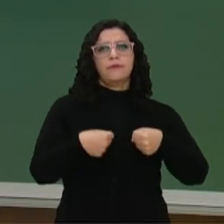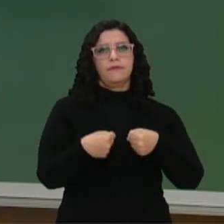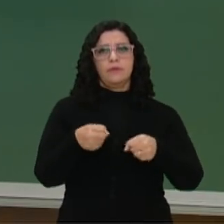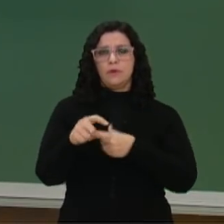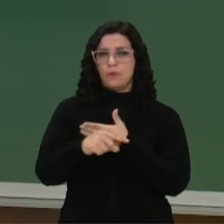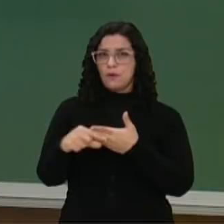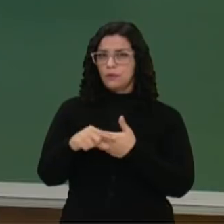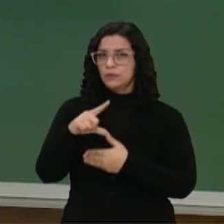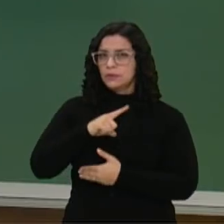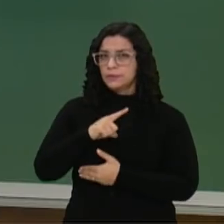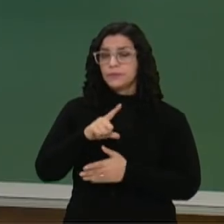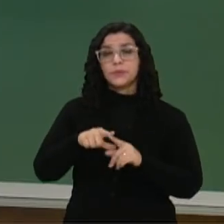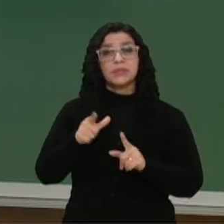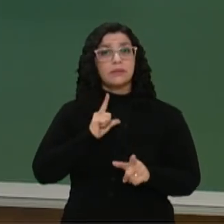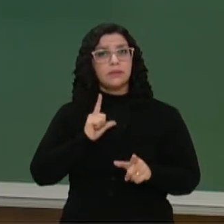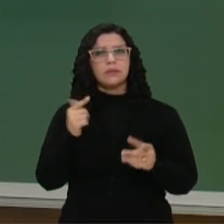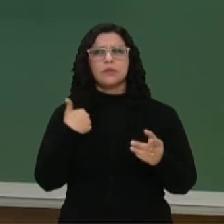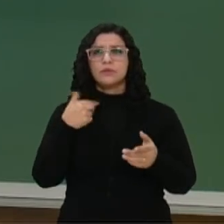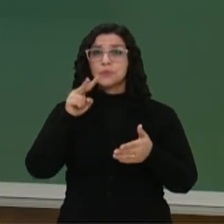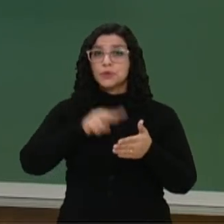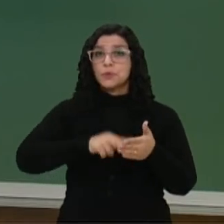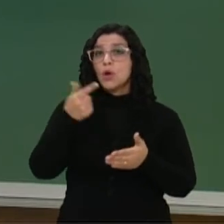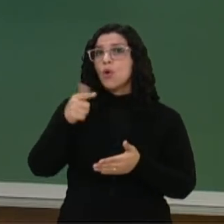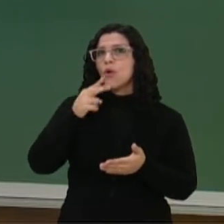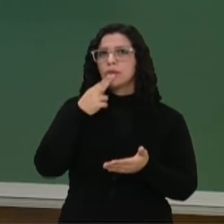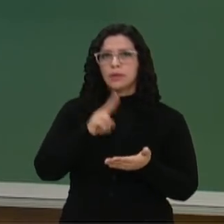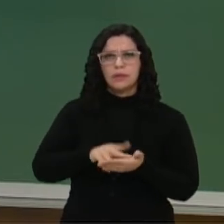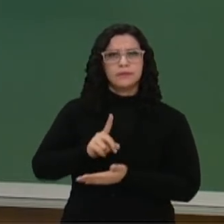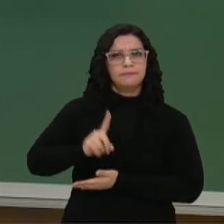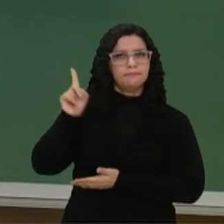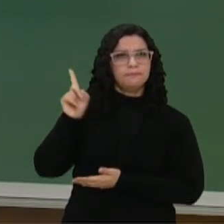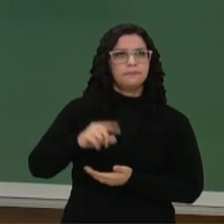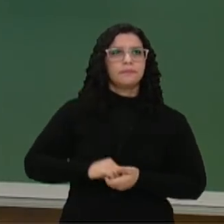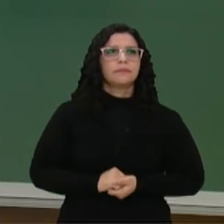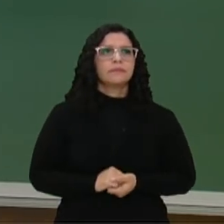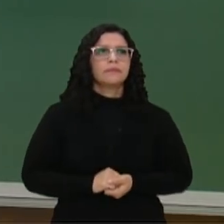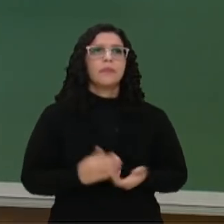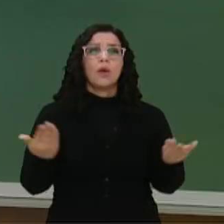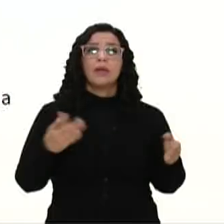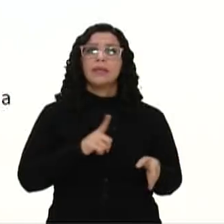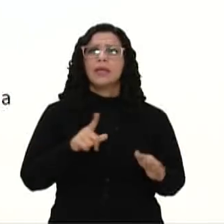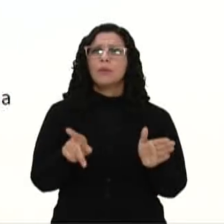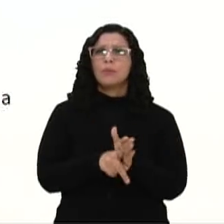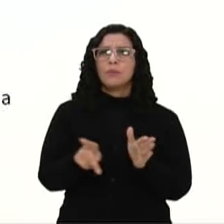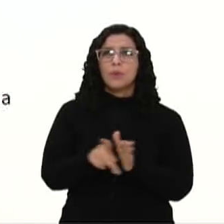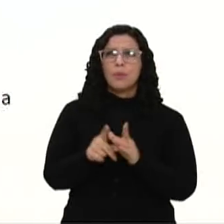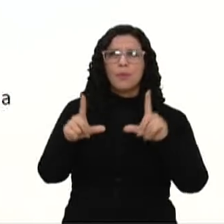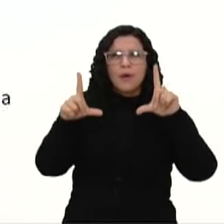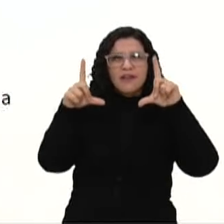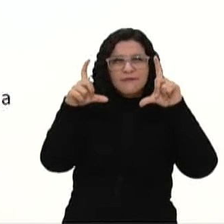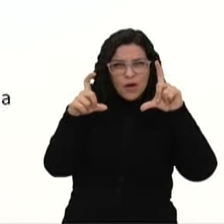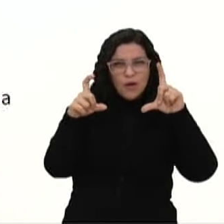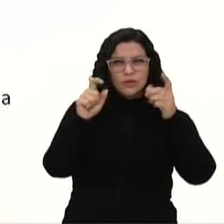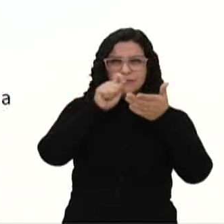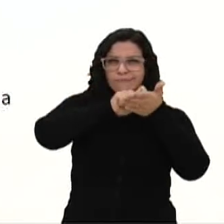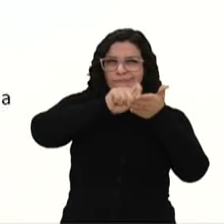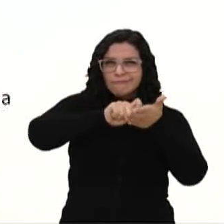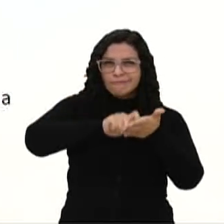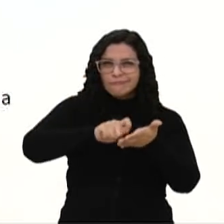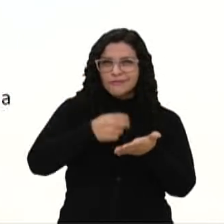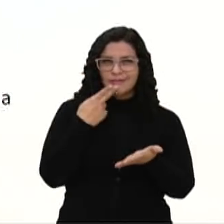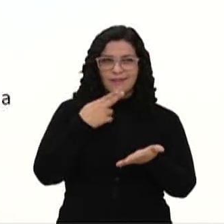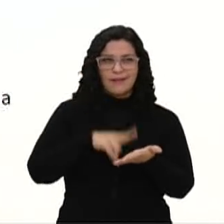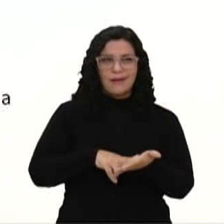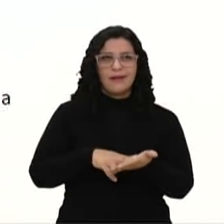autora. Mas antes, vamos ler uma outra carta. Veja só. Temos aqui a imagem da carta,